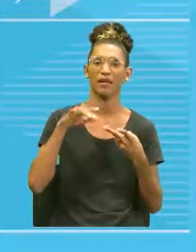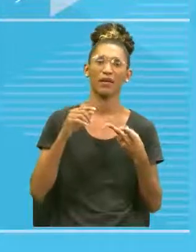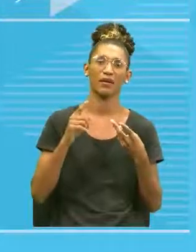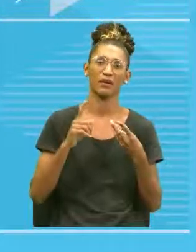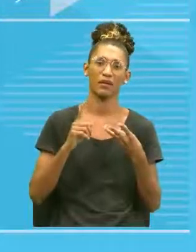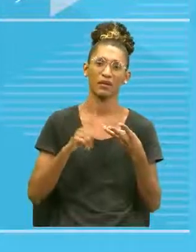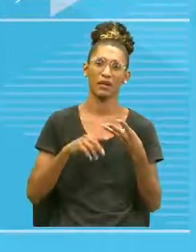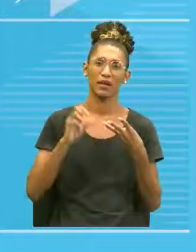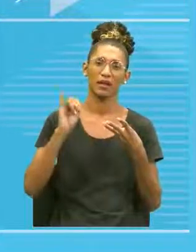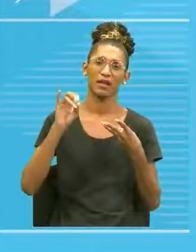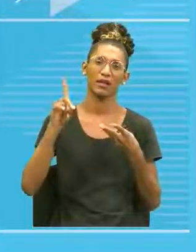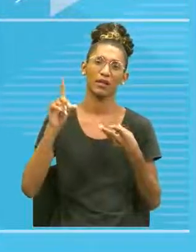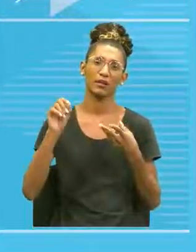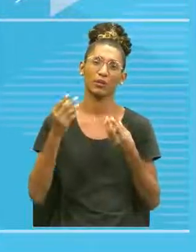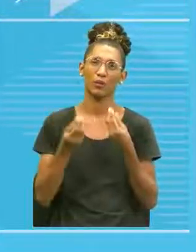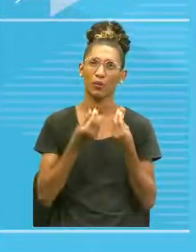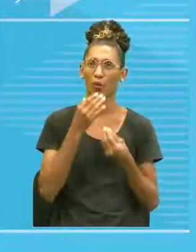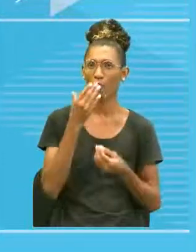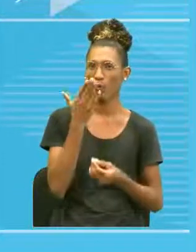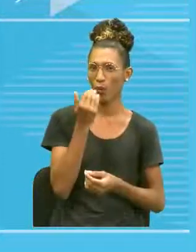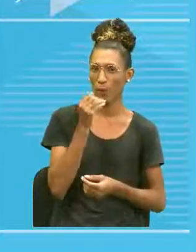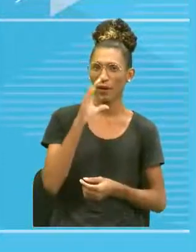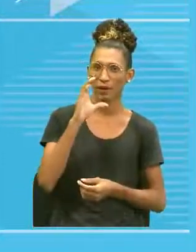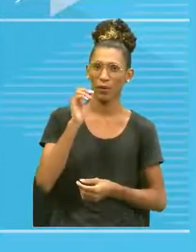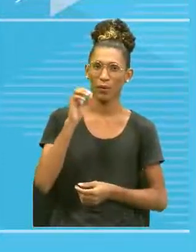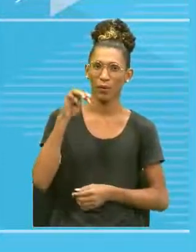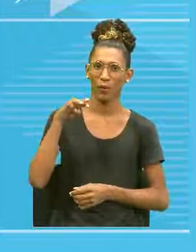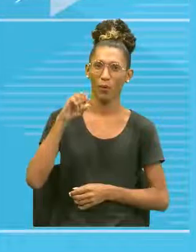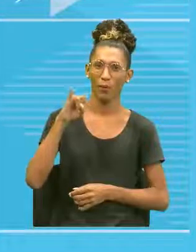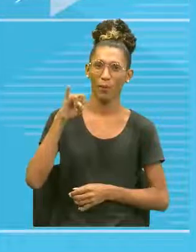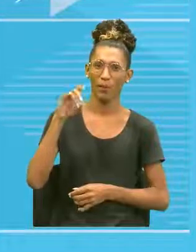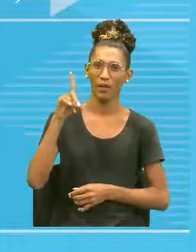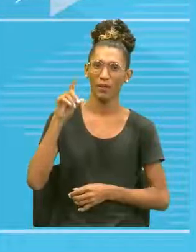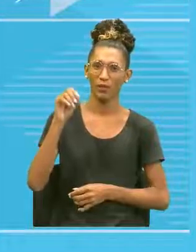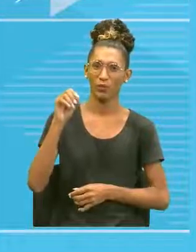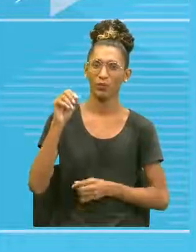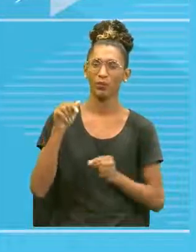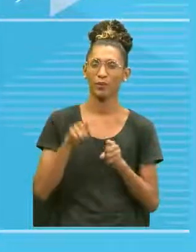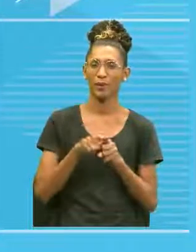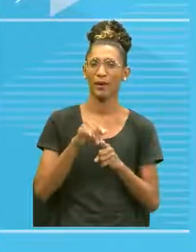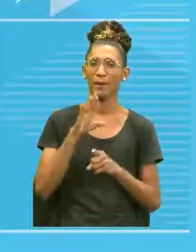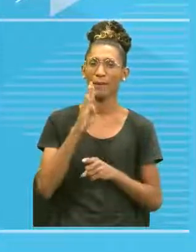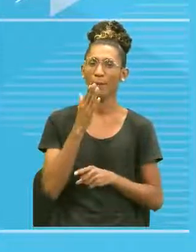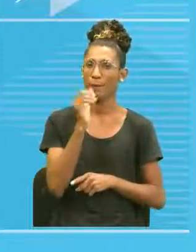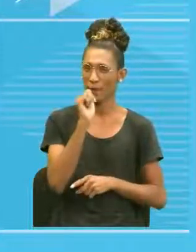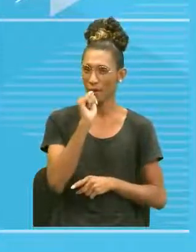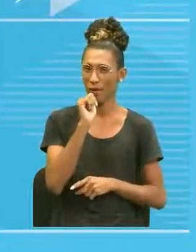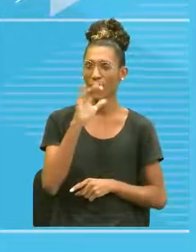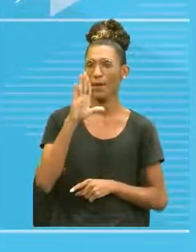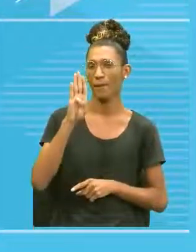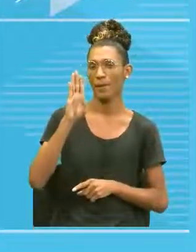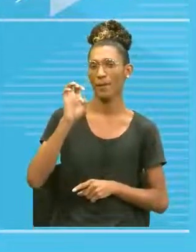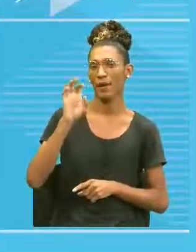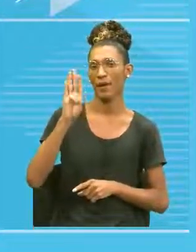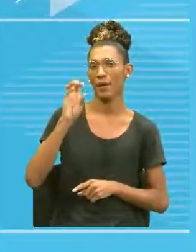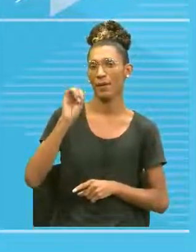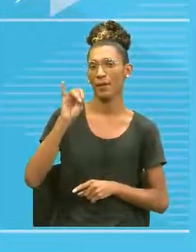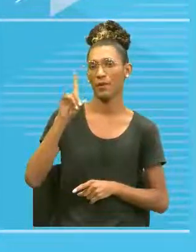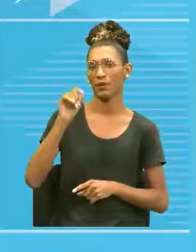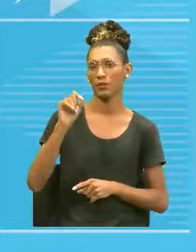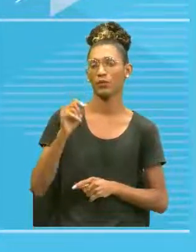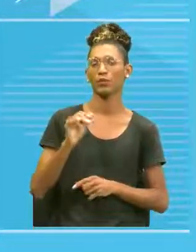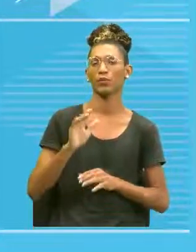o e ido comer comido beber bebido subir